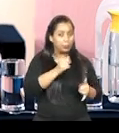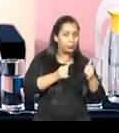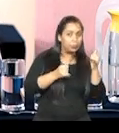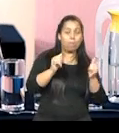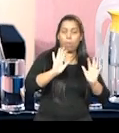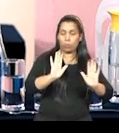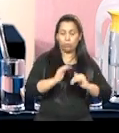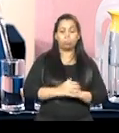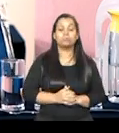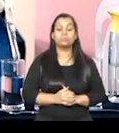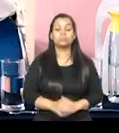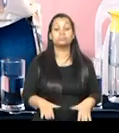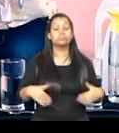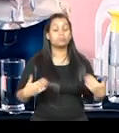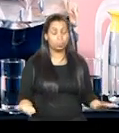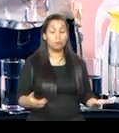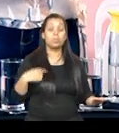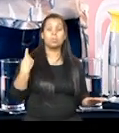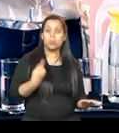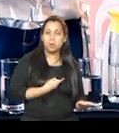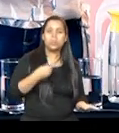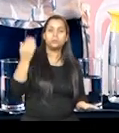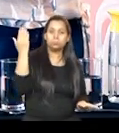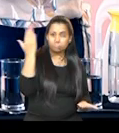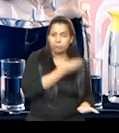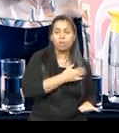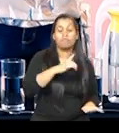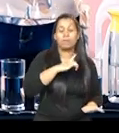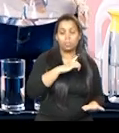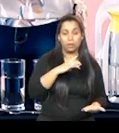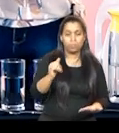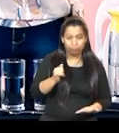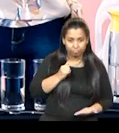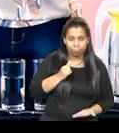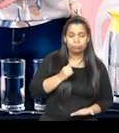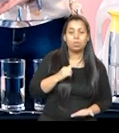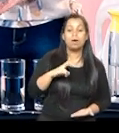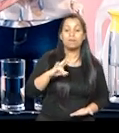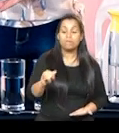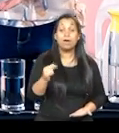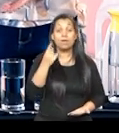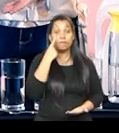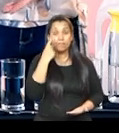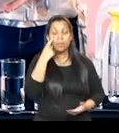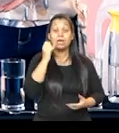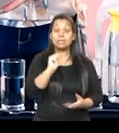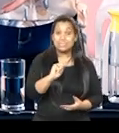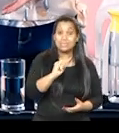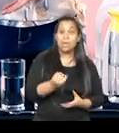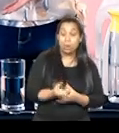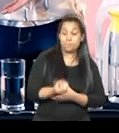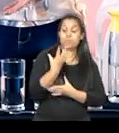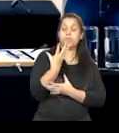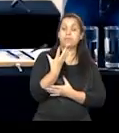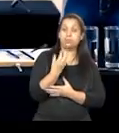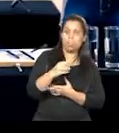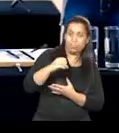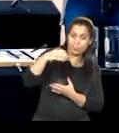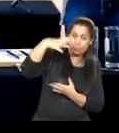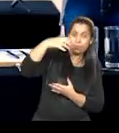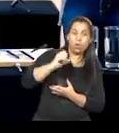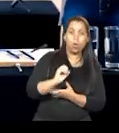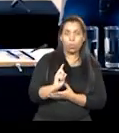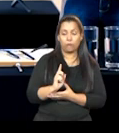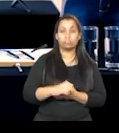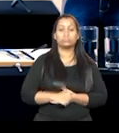não. Bom, para a gente comprovar essa eletricidade nós vamos verificar o acendimento ou não da lâmpada. Mas